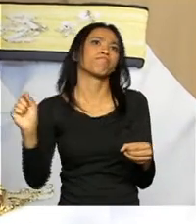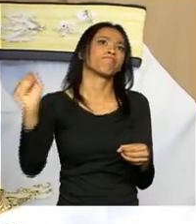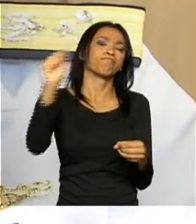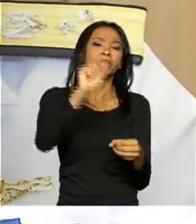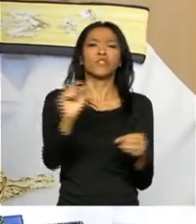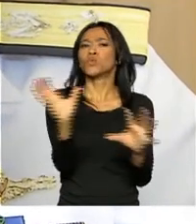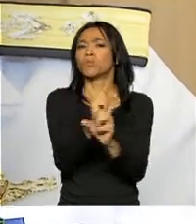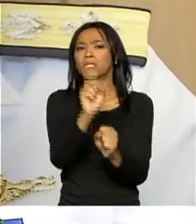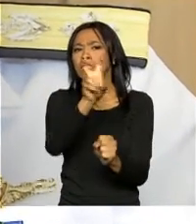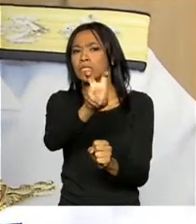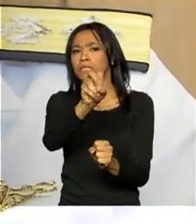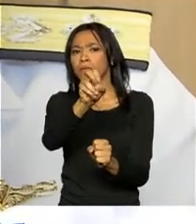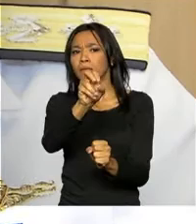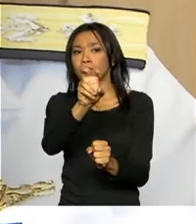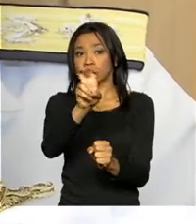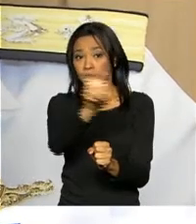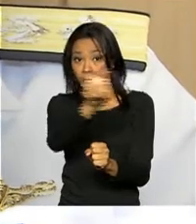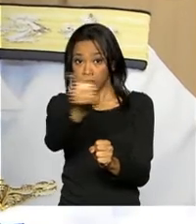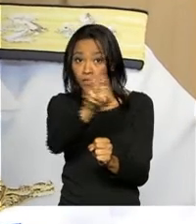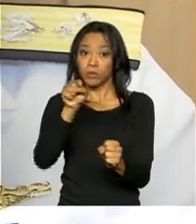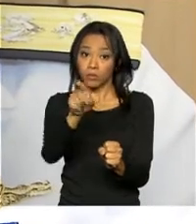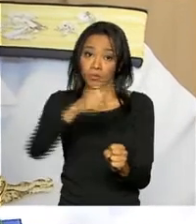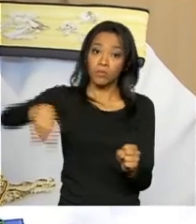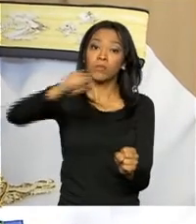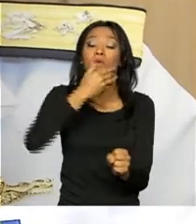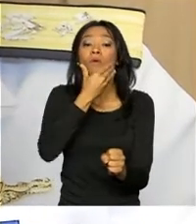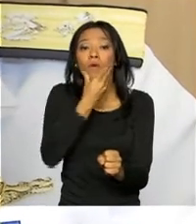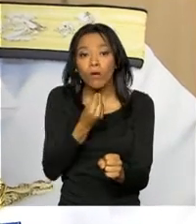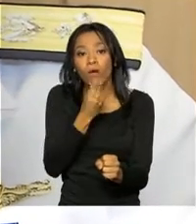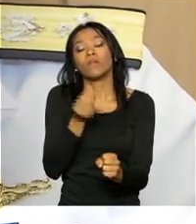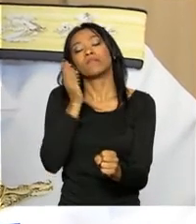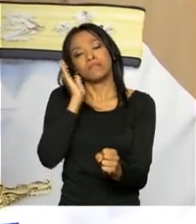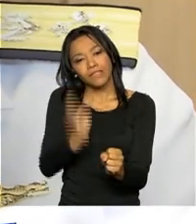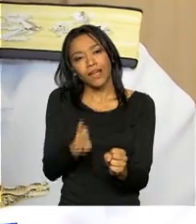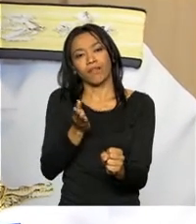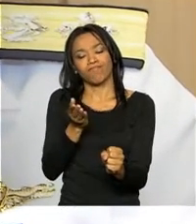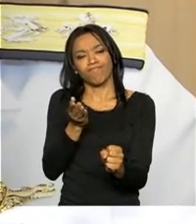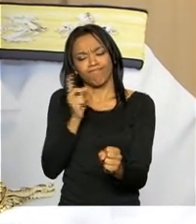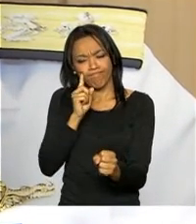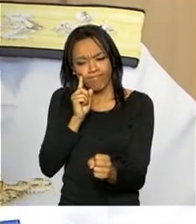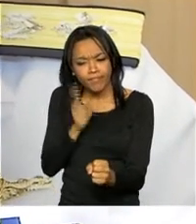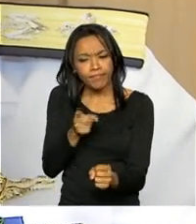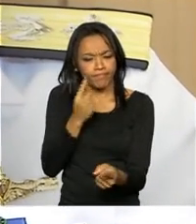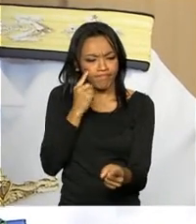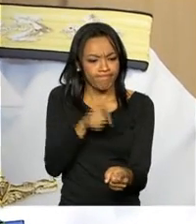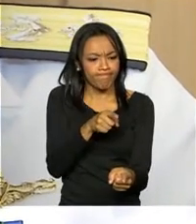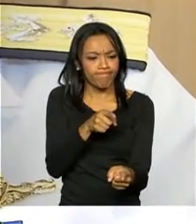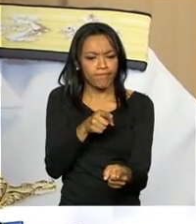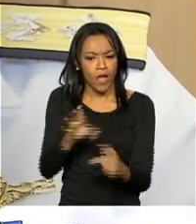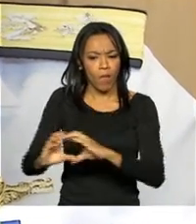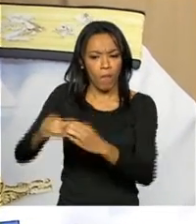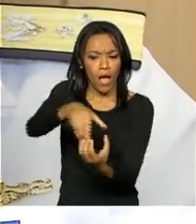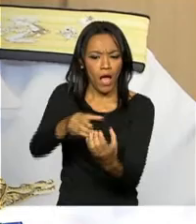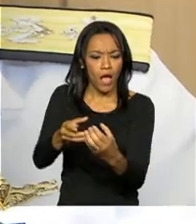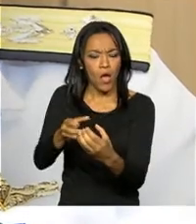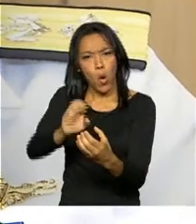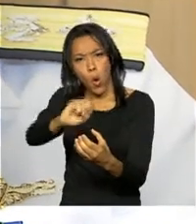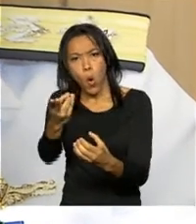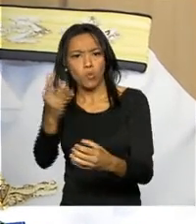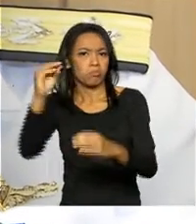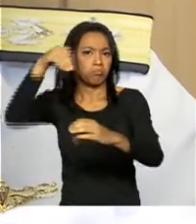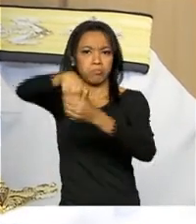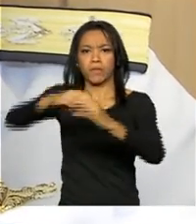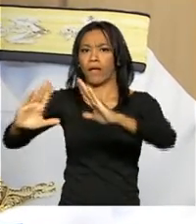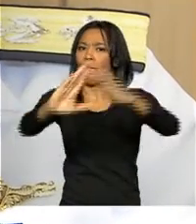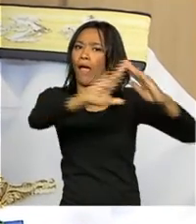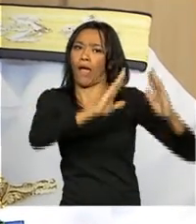mil homens. Agora, efetivamente, todos eles combatendo focos de mosquito ou nas residências ou em